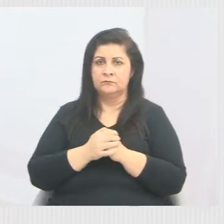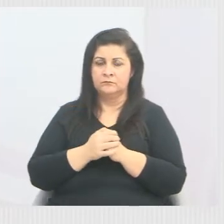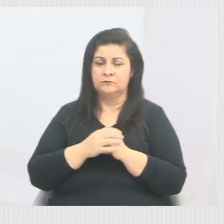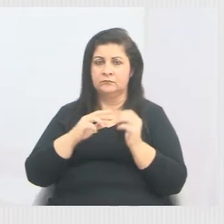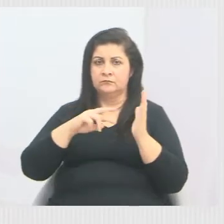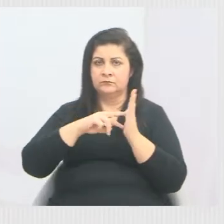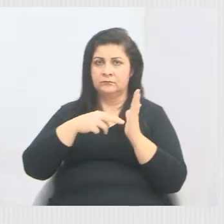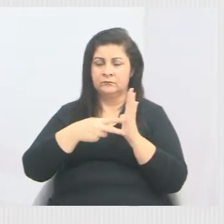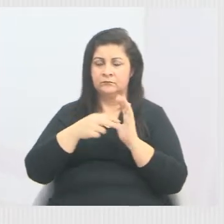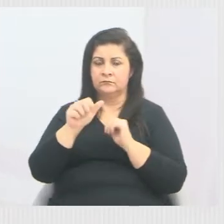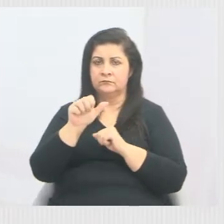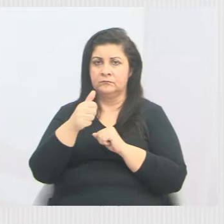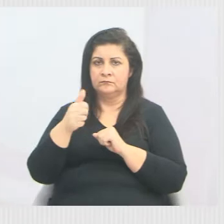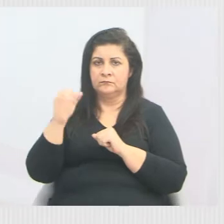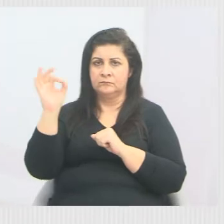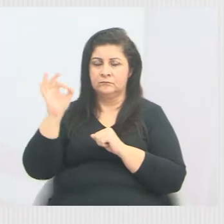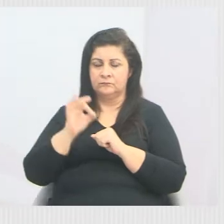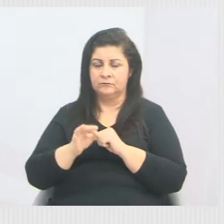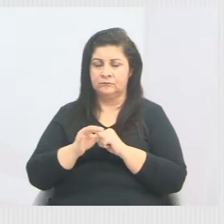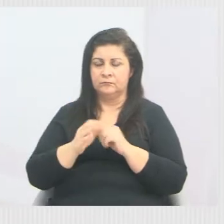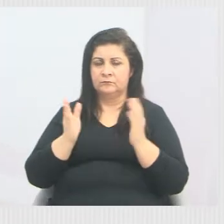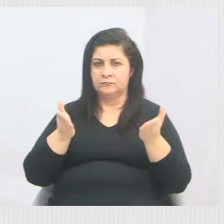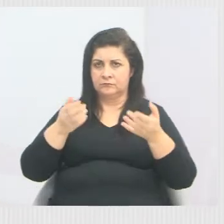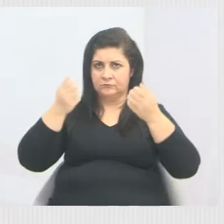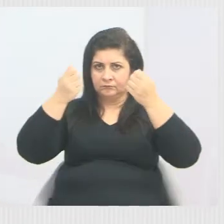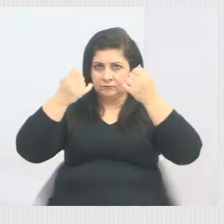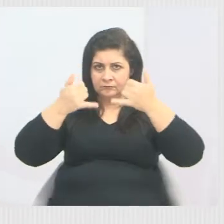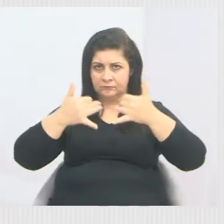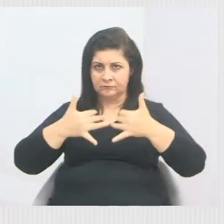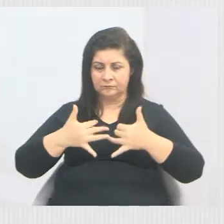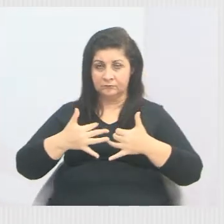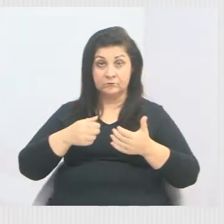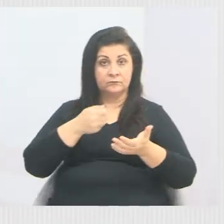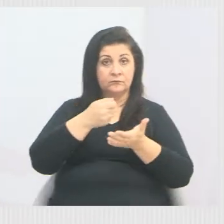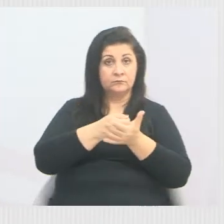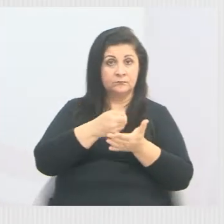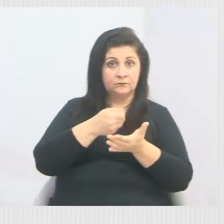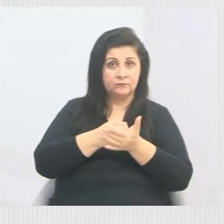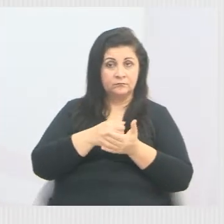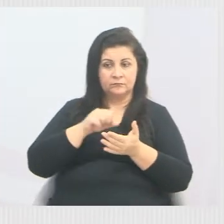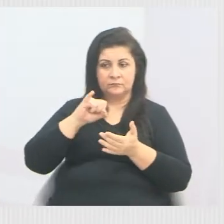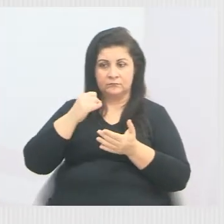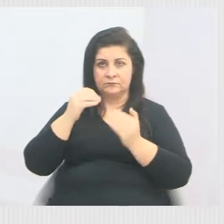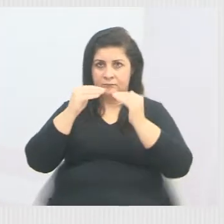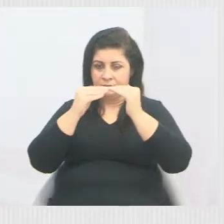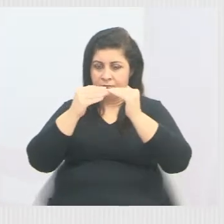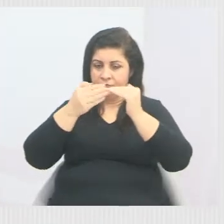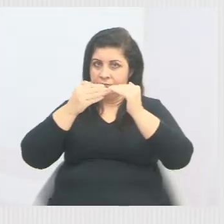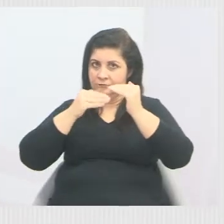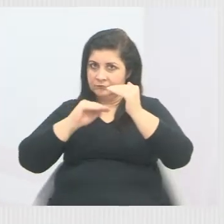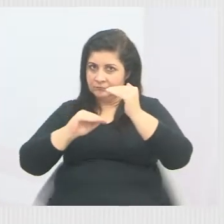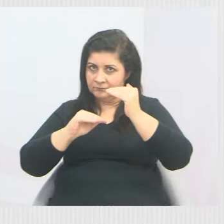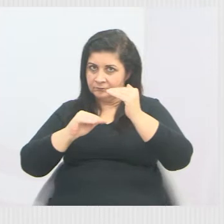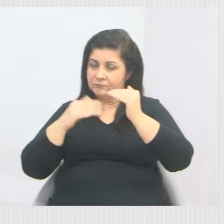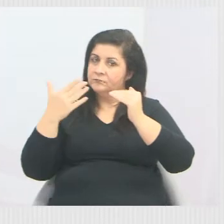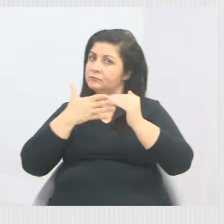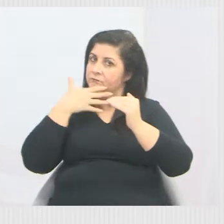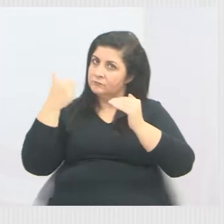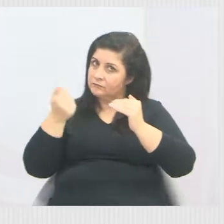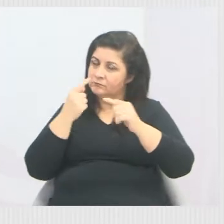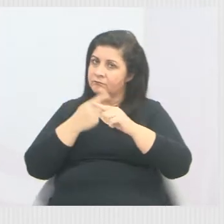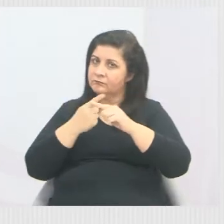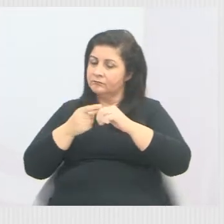20.962.000, 11%. Como eu falei, né, a proposta aqui desses quadros não é você alcançar a meta, mas sim